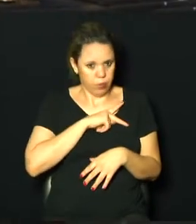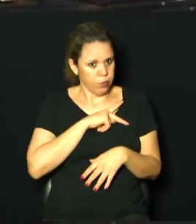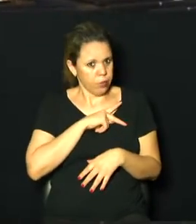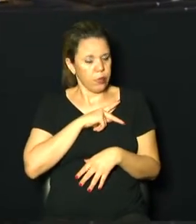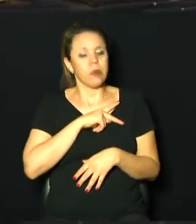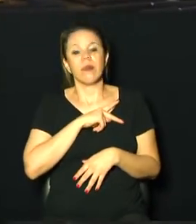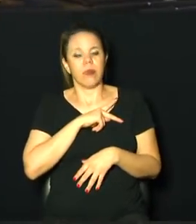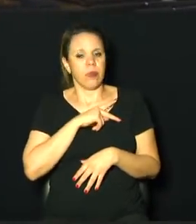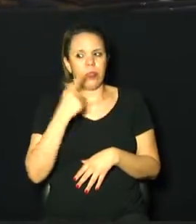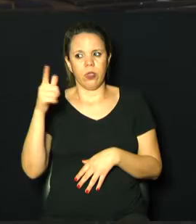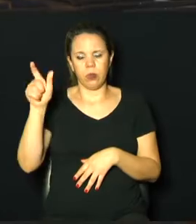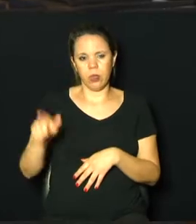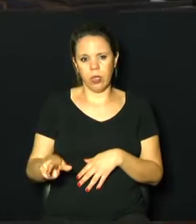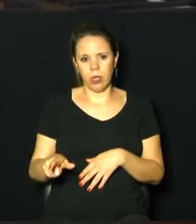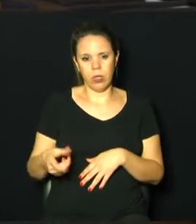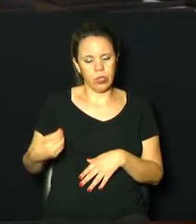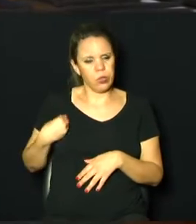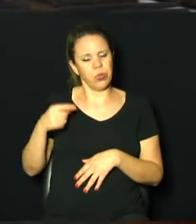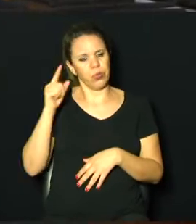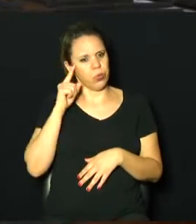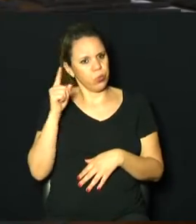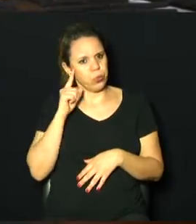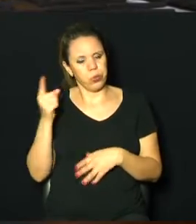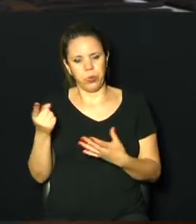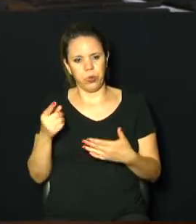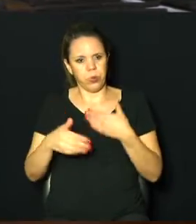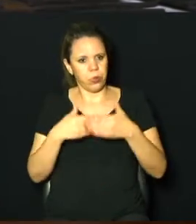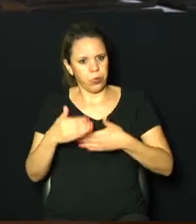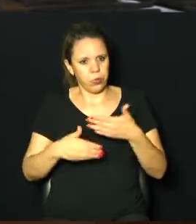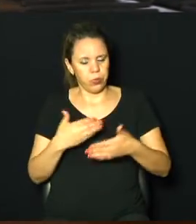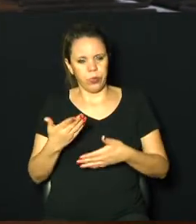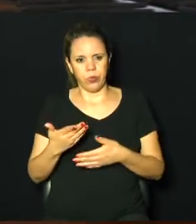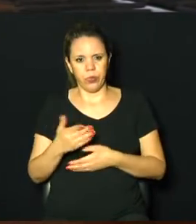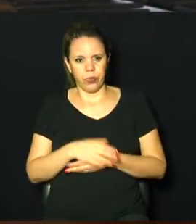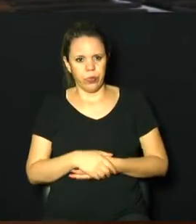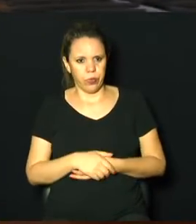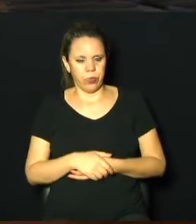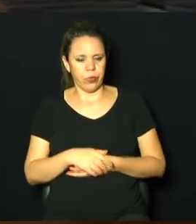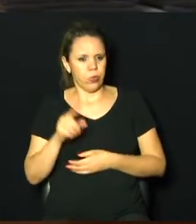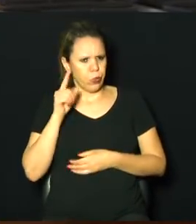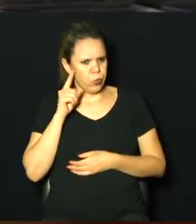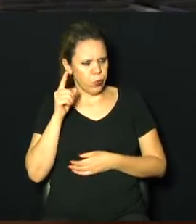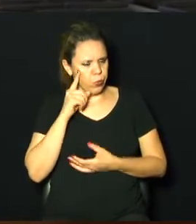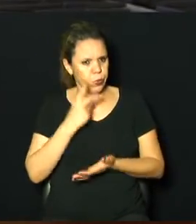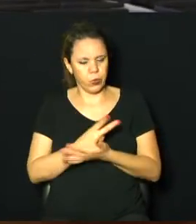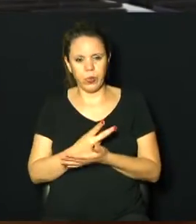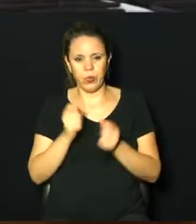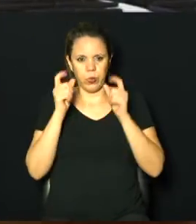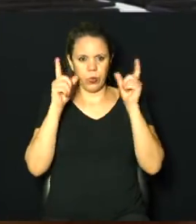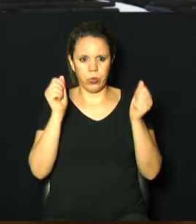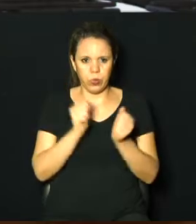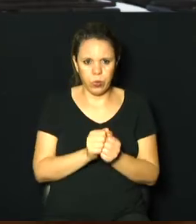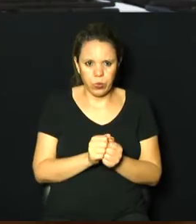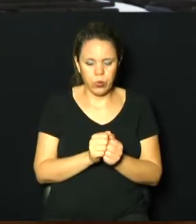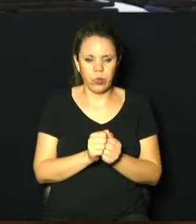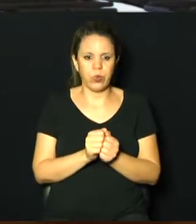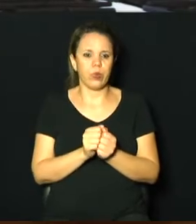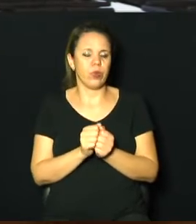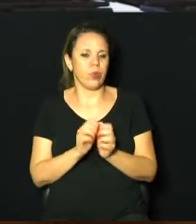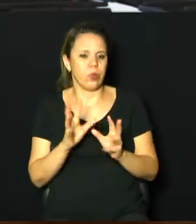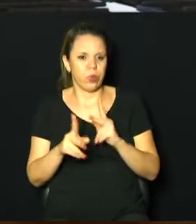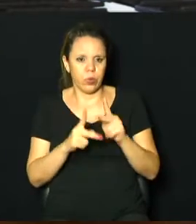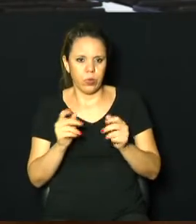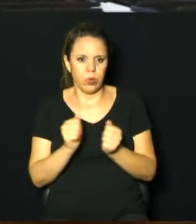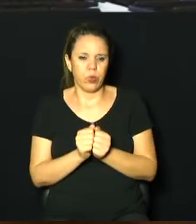mesmo, né, e com o outro, e estar ali todo dia, no dia a dia, né, todo dia mesmo, né, acorda junto, levanta junto, né, todo mundo